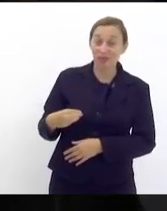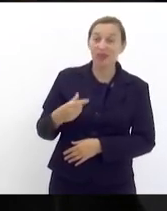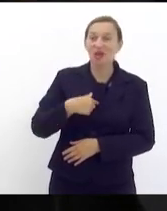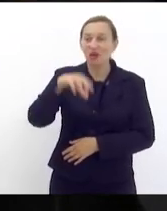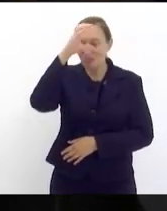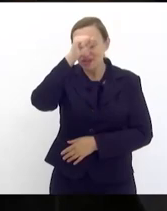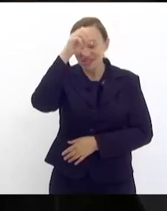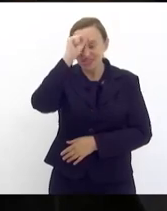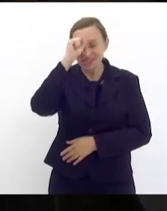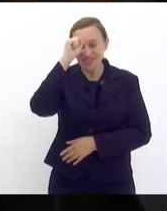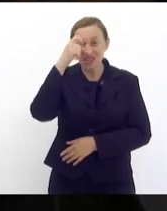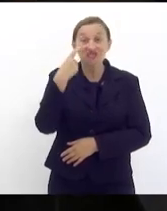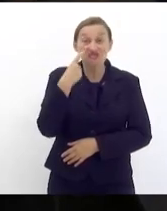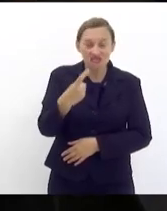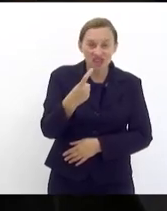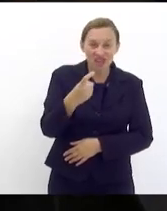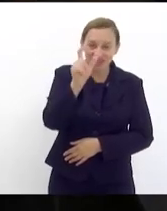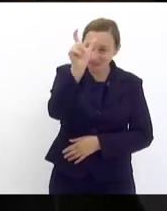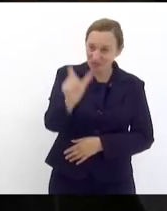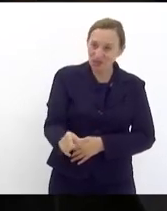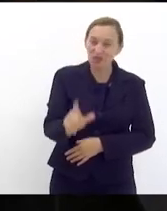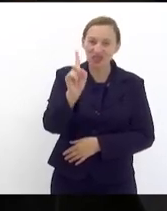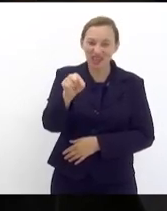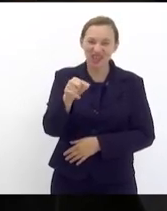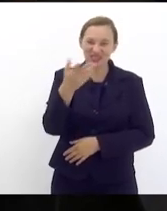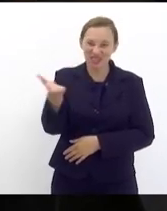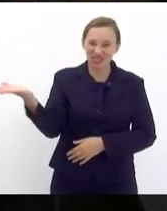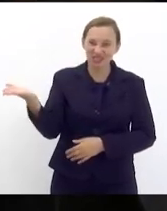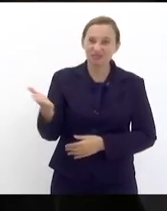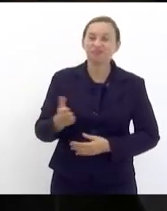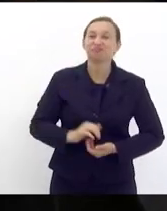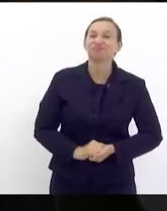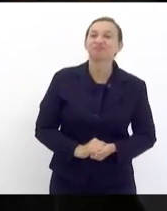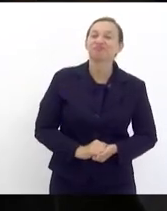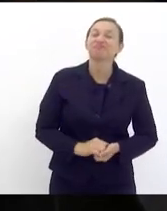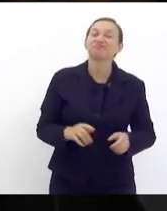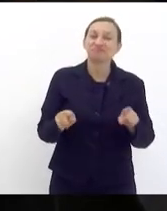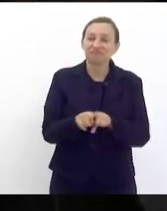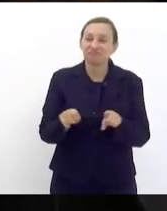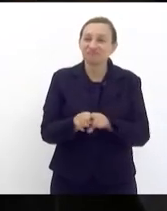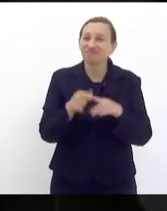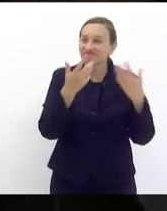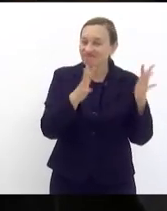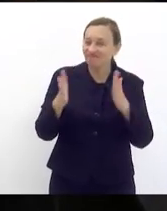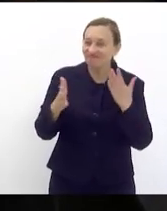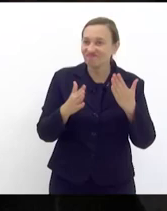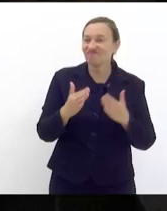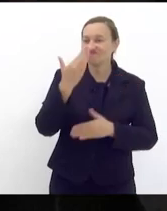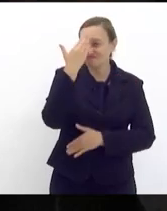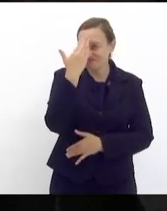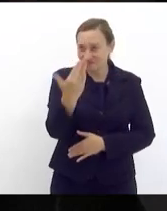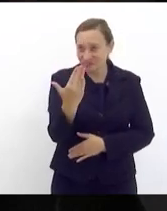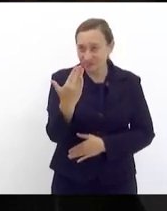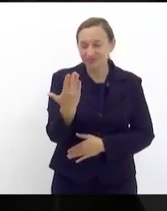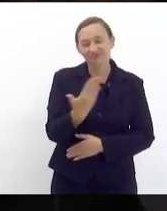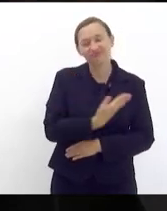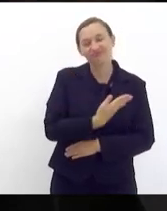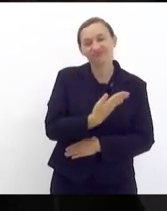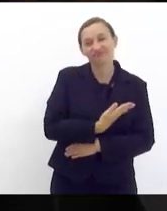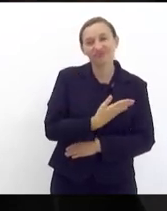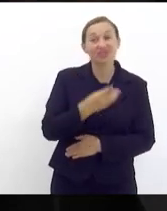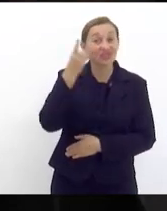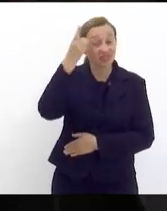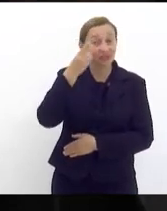a ver o caráter dessa pessoa que é o Léo Vieira. Quero também cumprimentar e agradecer ao meu amigo,